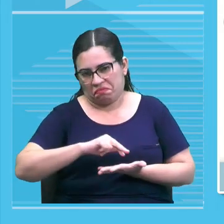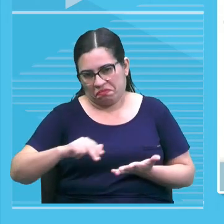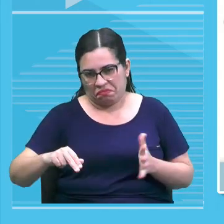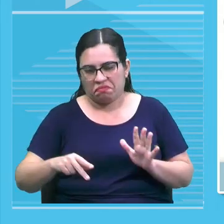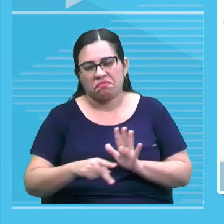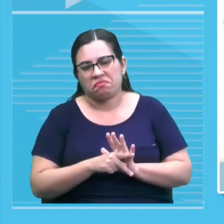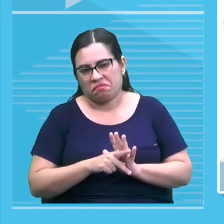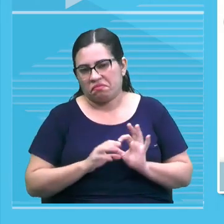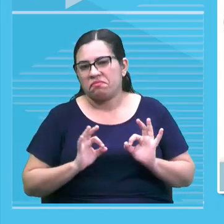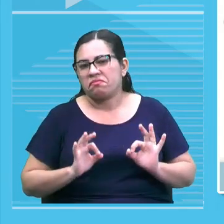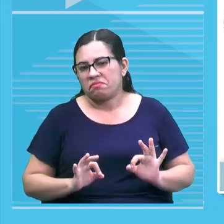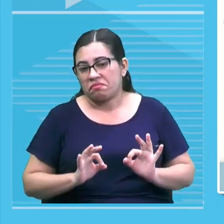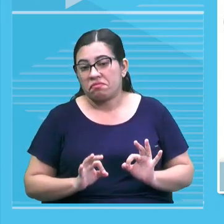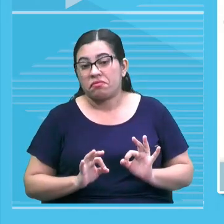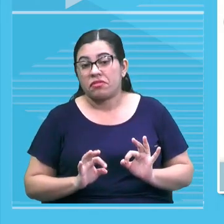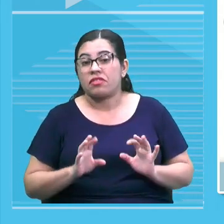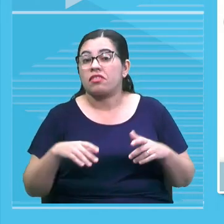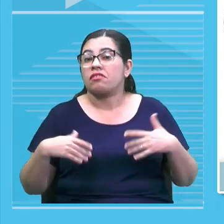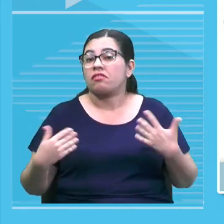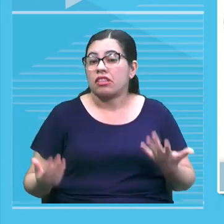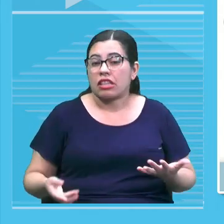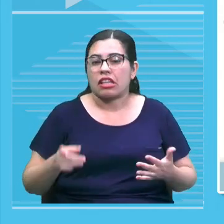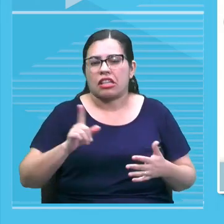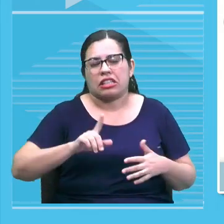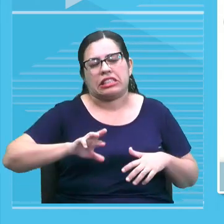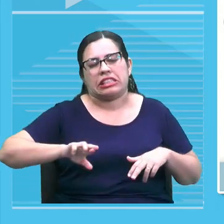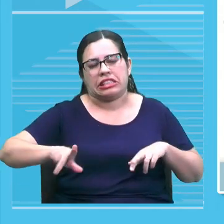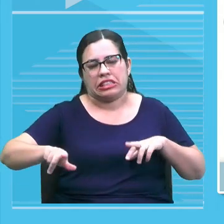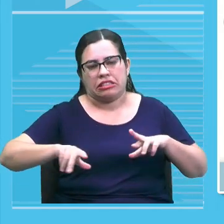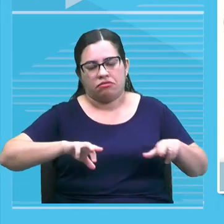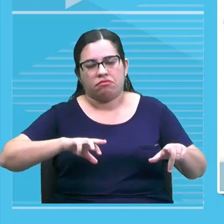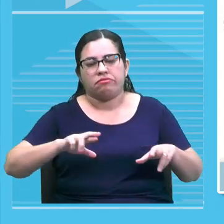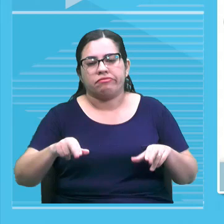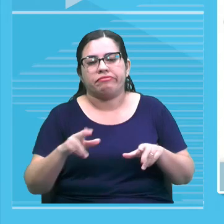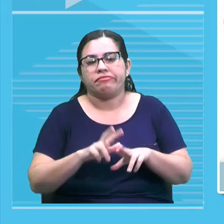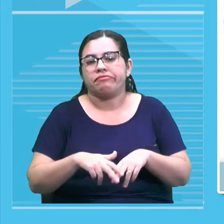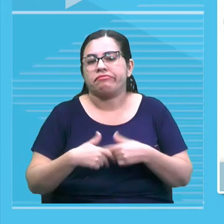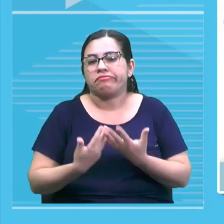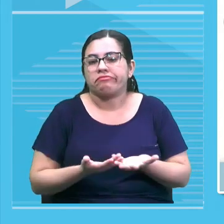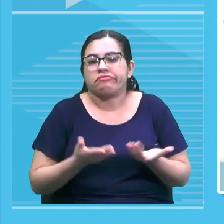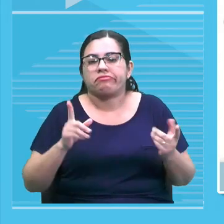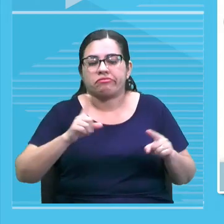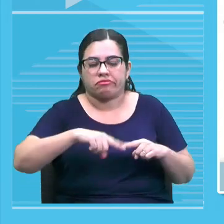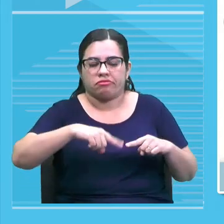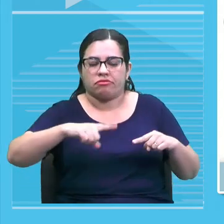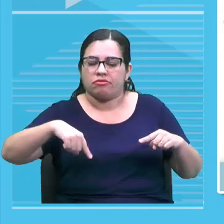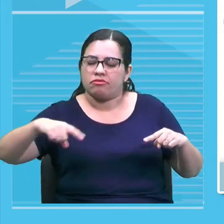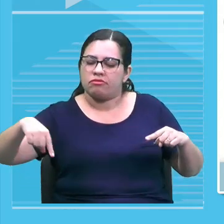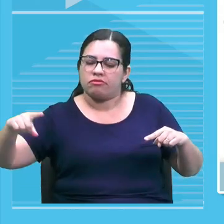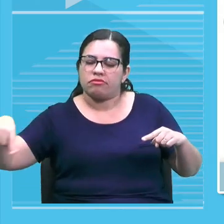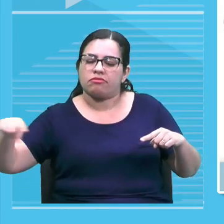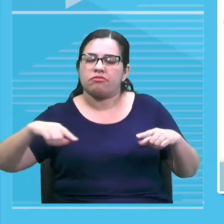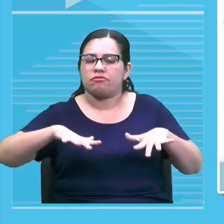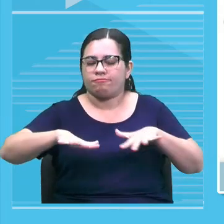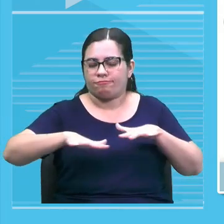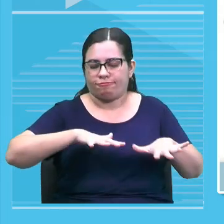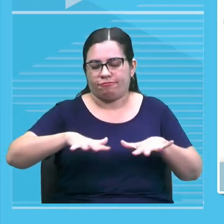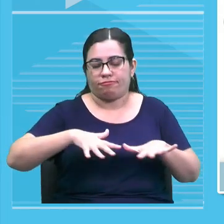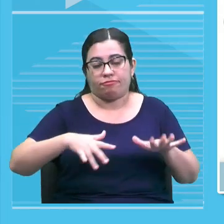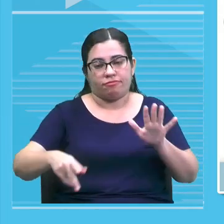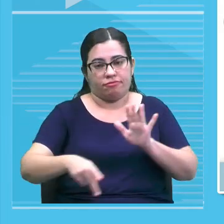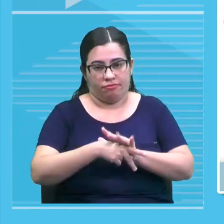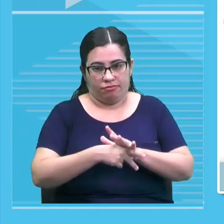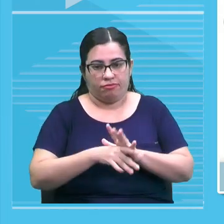são diferenciadas pela sua frequência ou seja pela sua oscilação